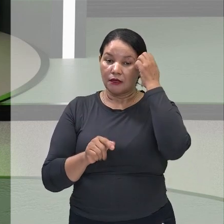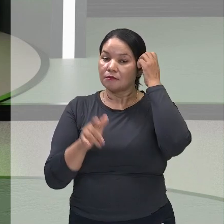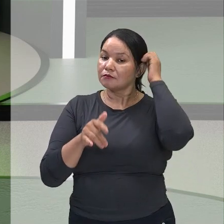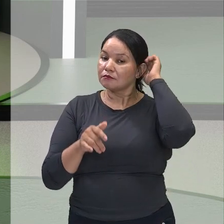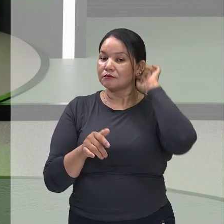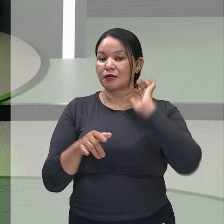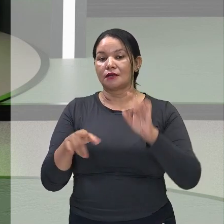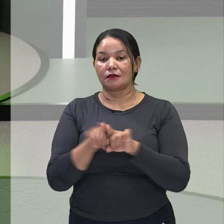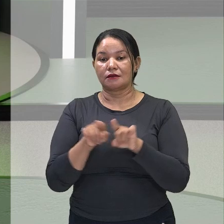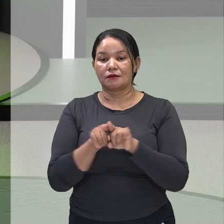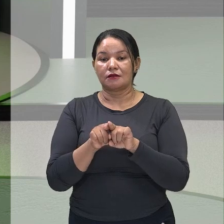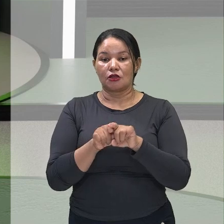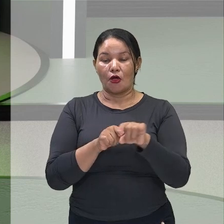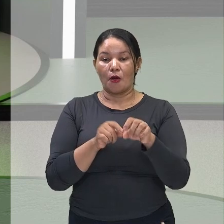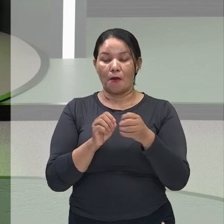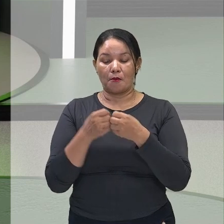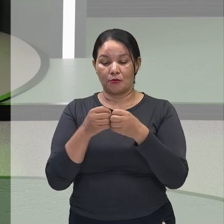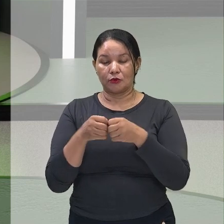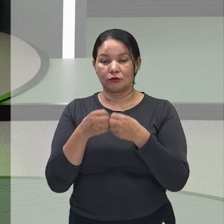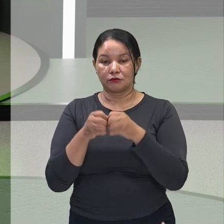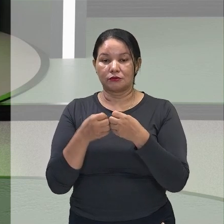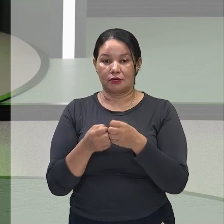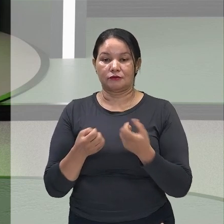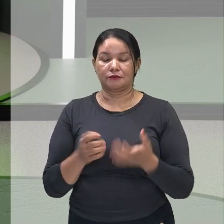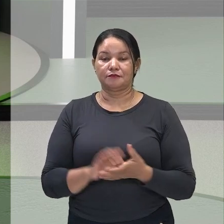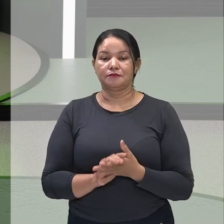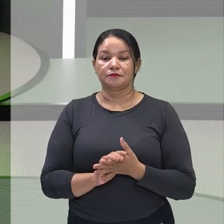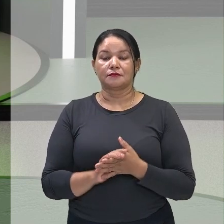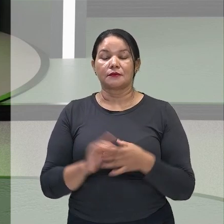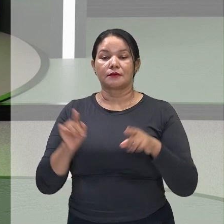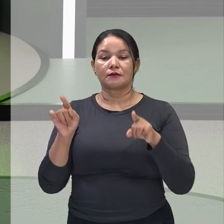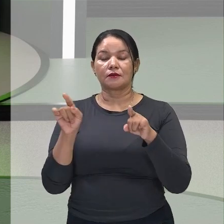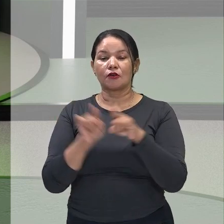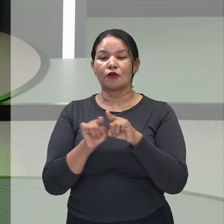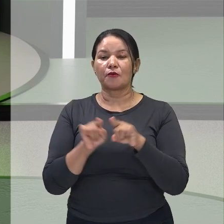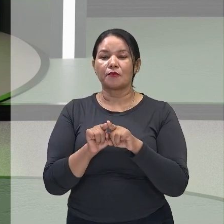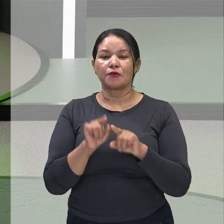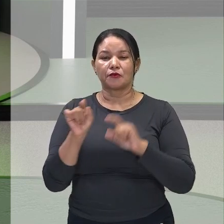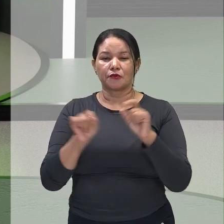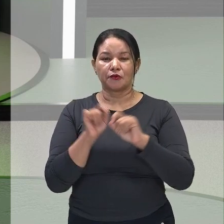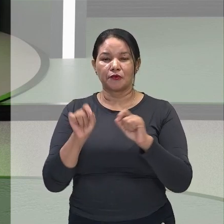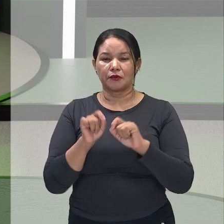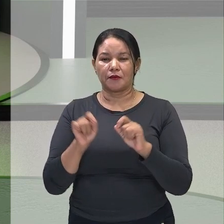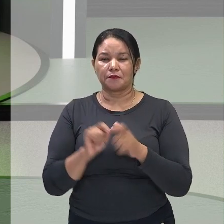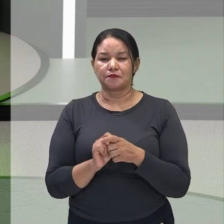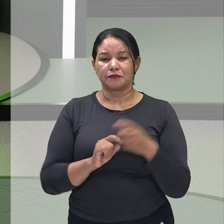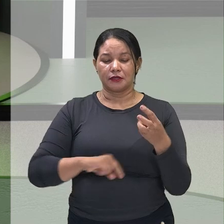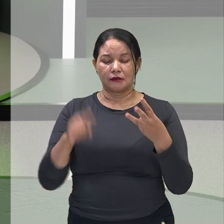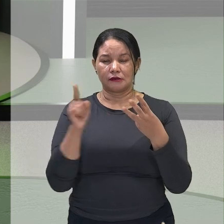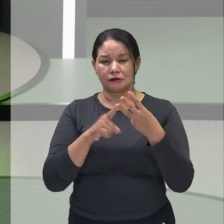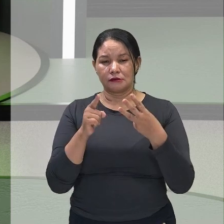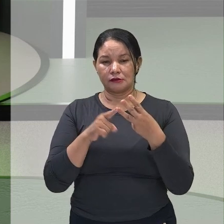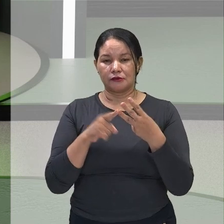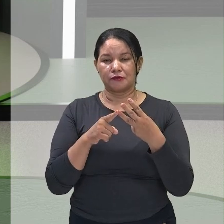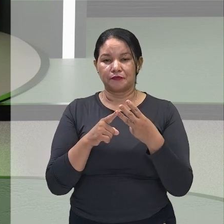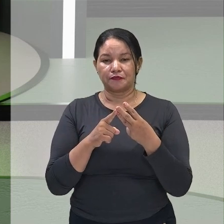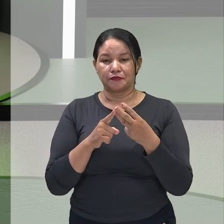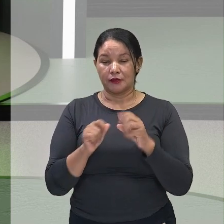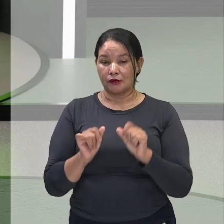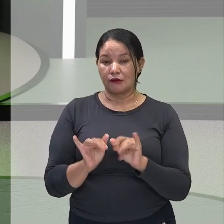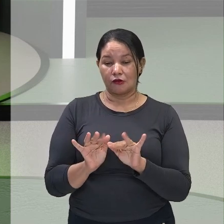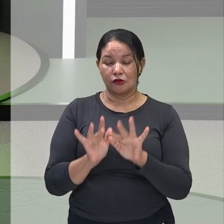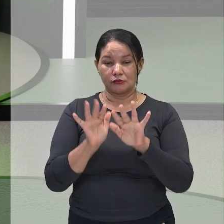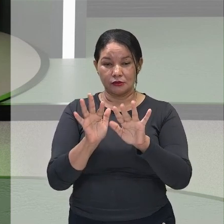a radiação ou irradiação, que é a transmissão de calor por